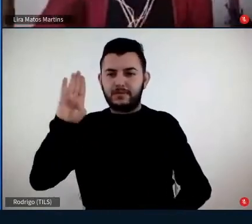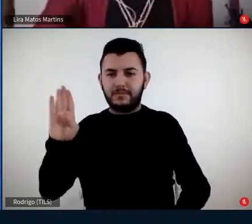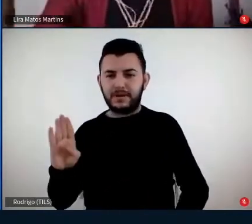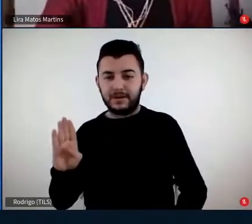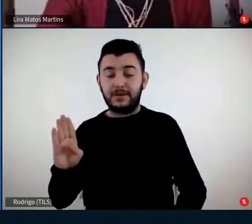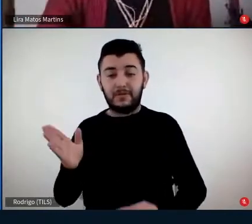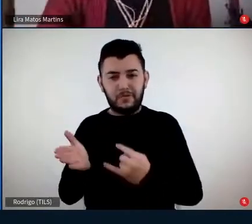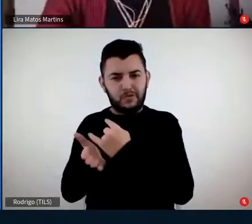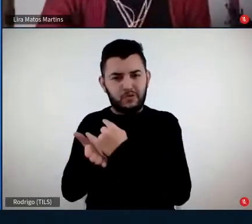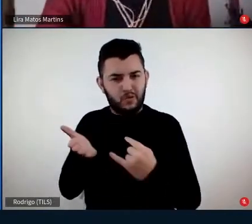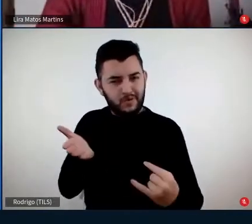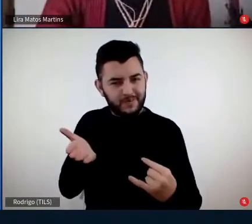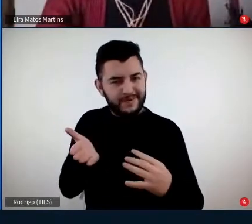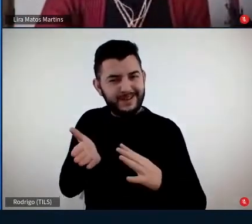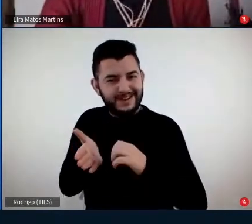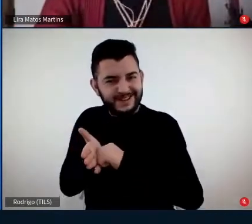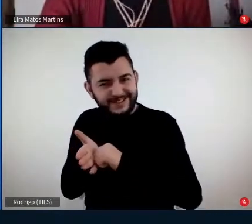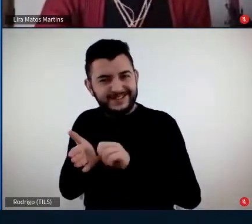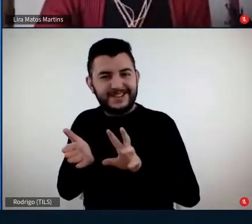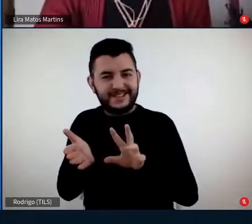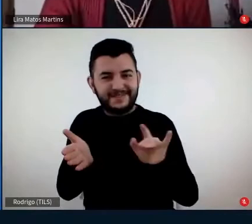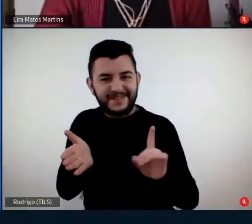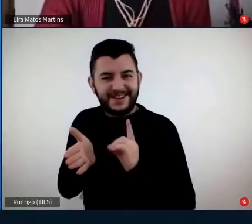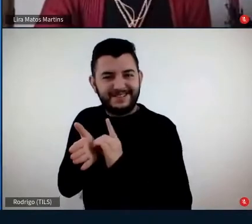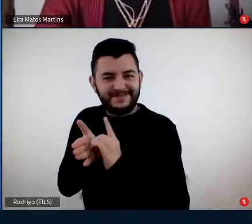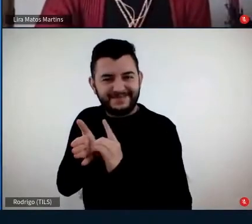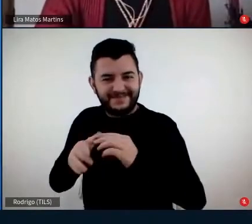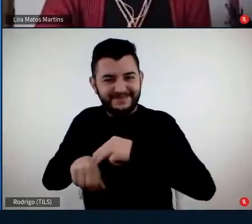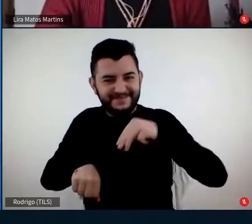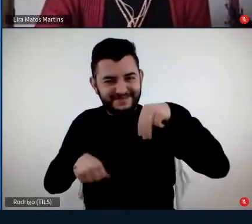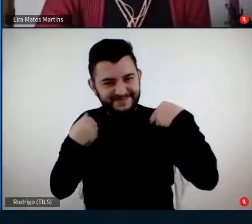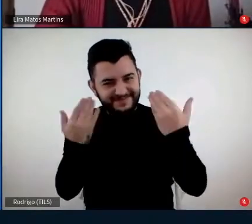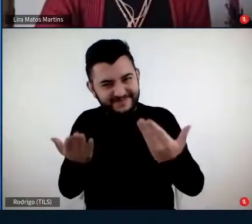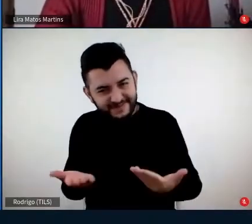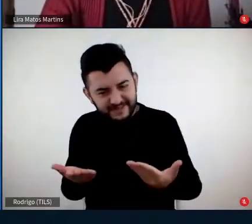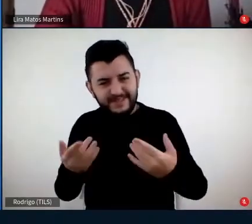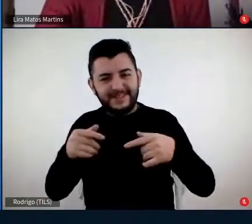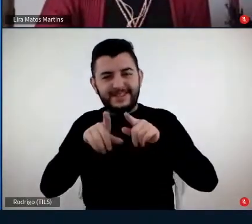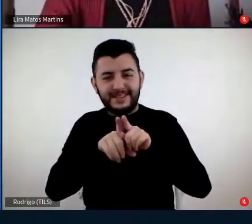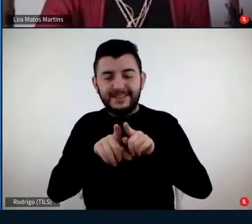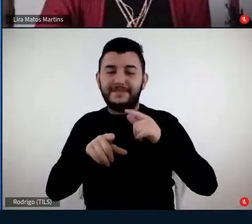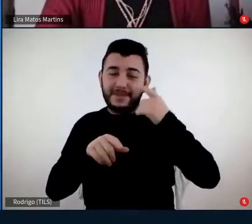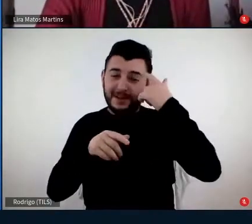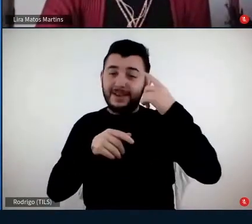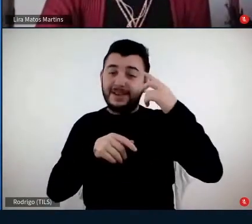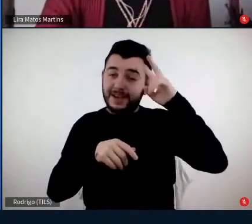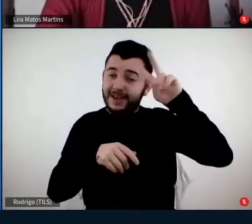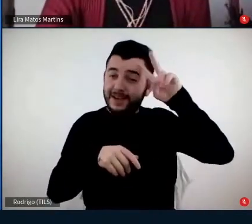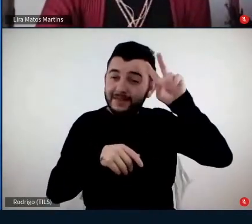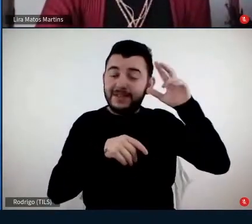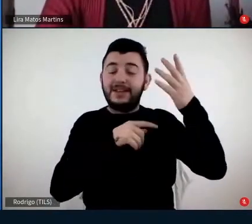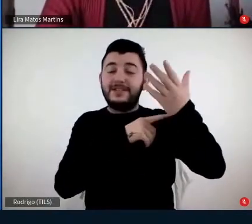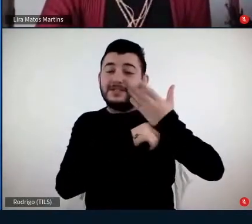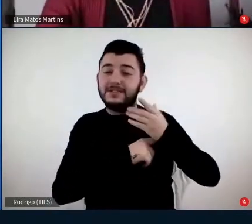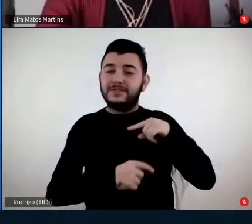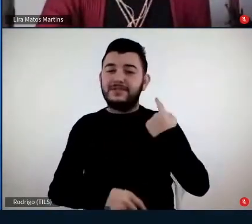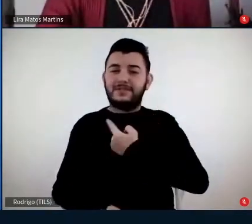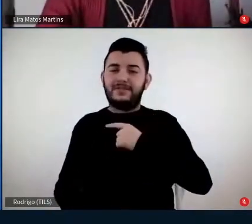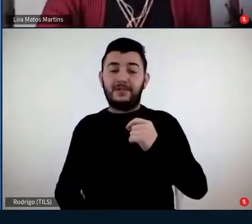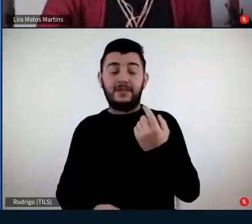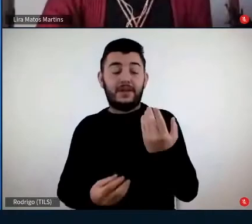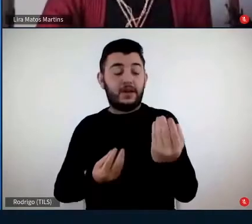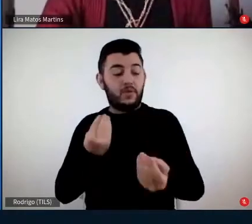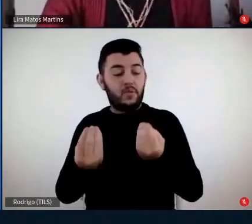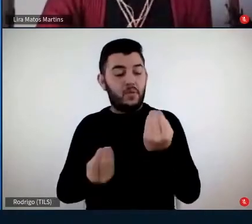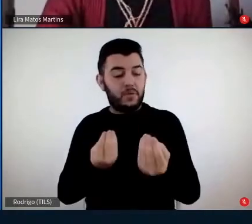agora, registrado na sua dissertação, trazendo uma reflexão aí também sobre como os CAS